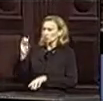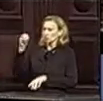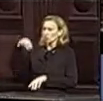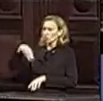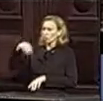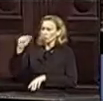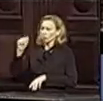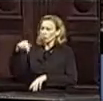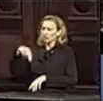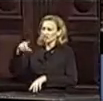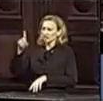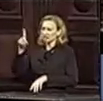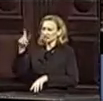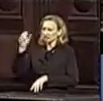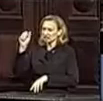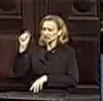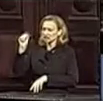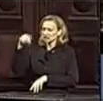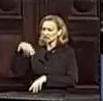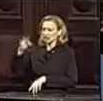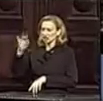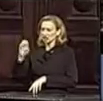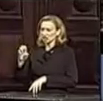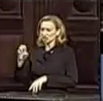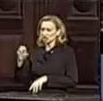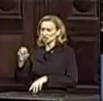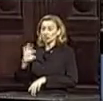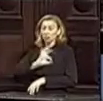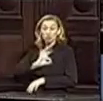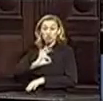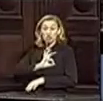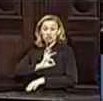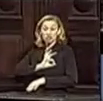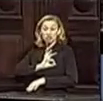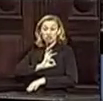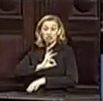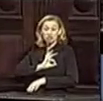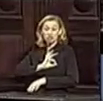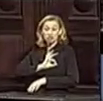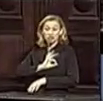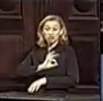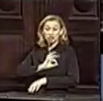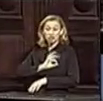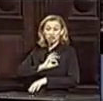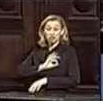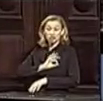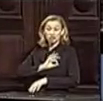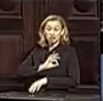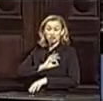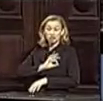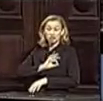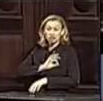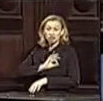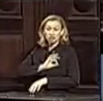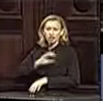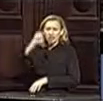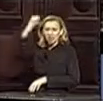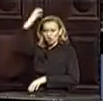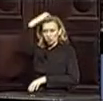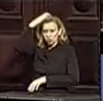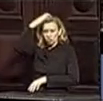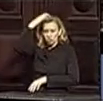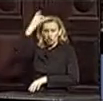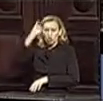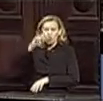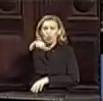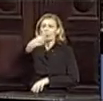Polícia Militar, que ele se escuda, que ele não assume a responsabilidade por aquilo que ele diz. Aliás,